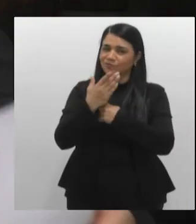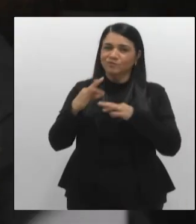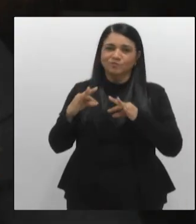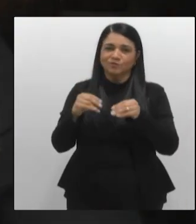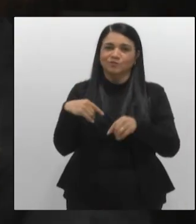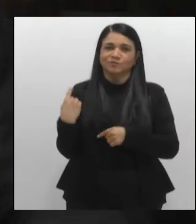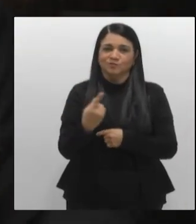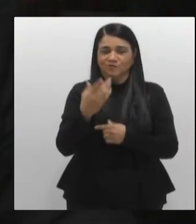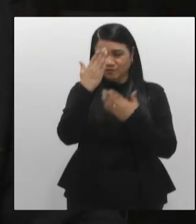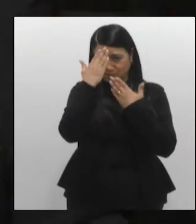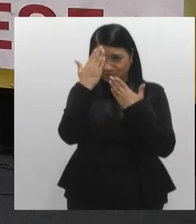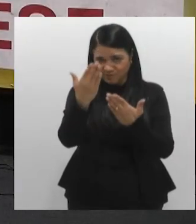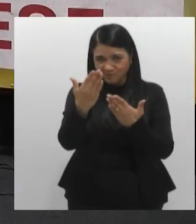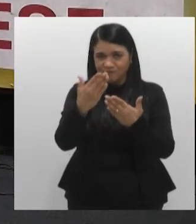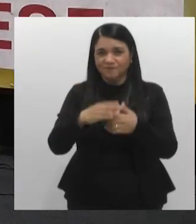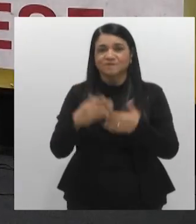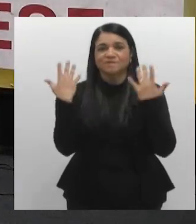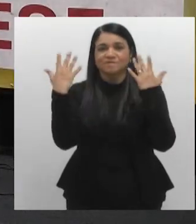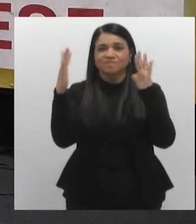Obrigado.